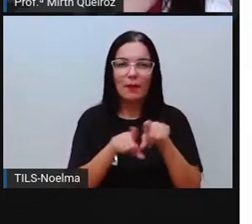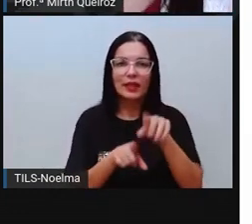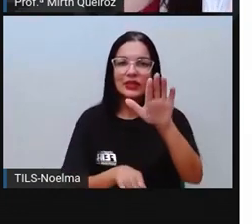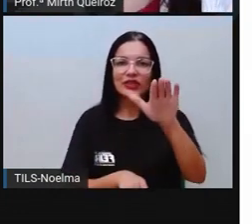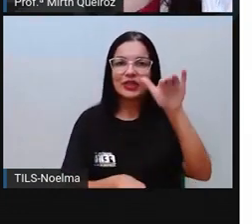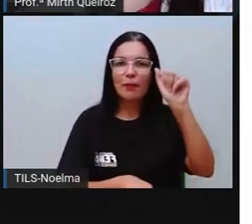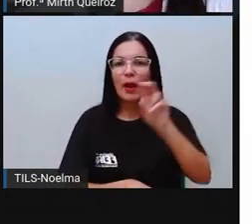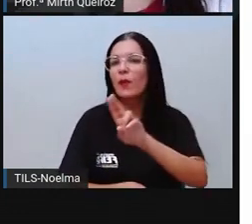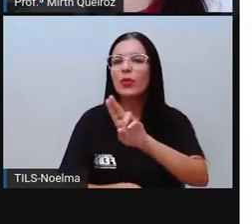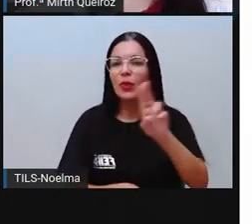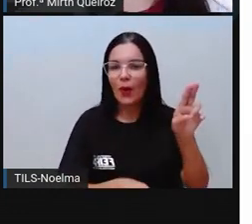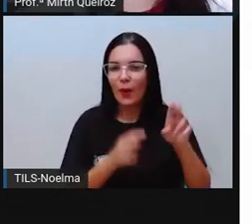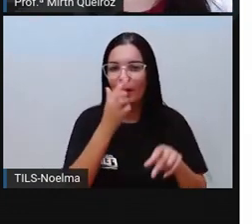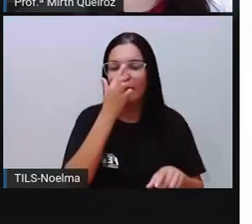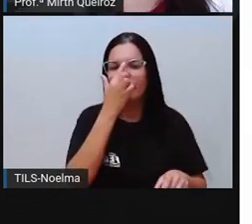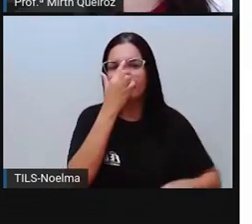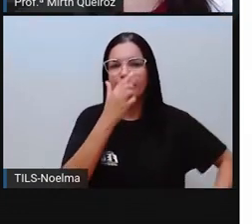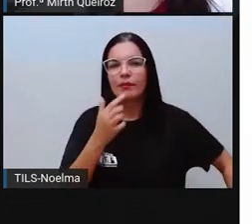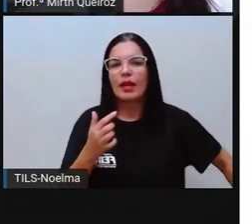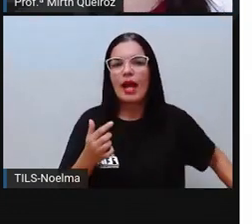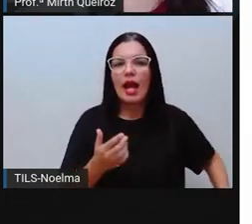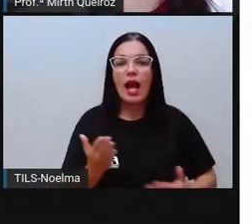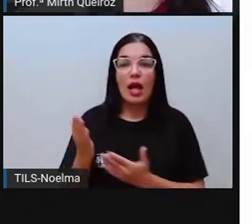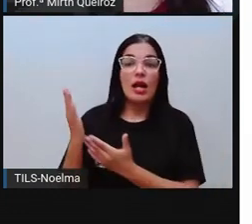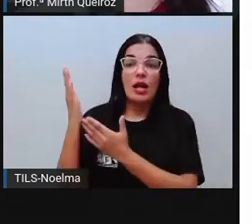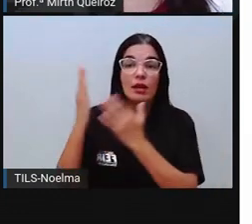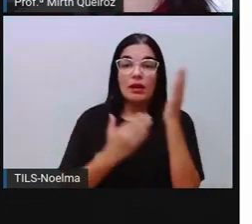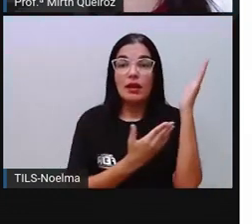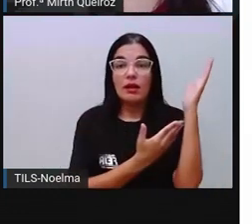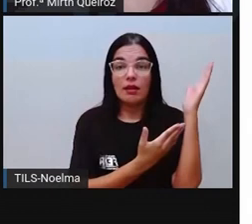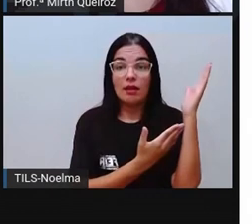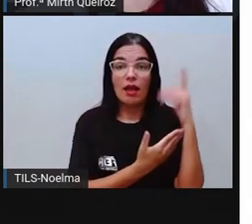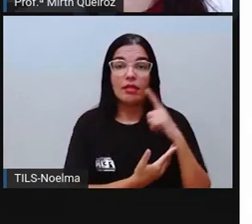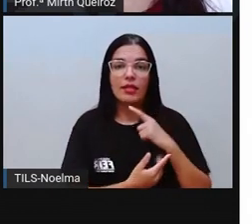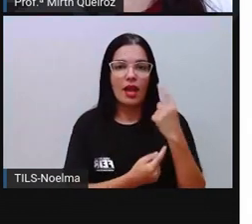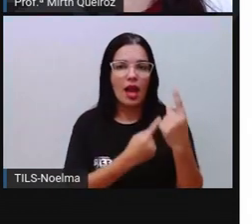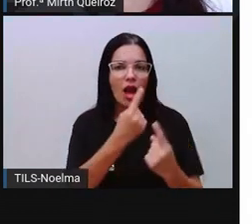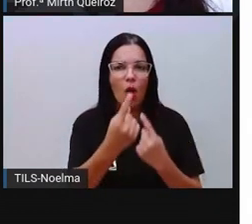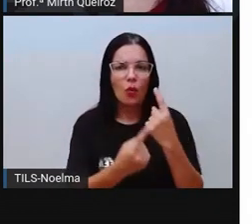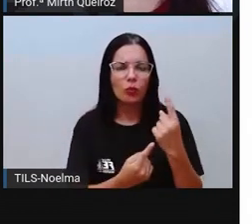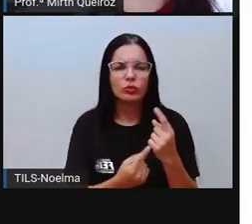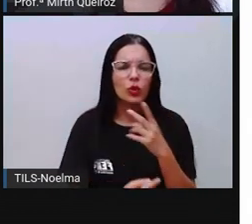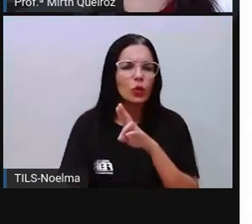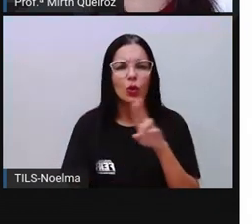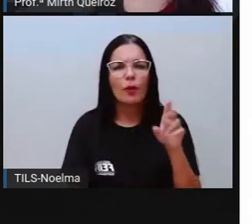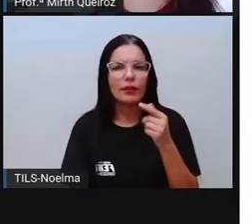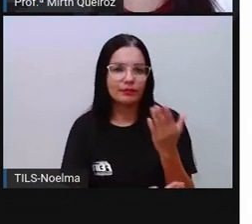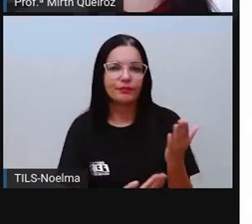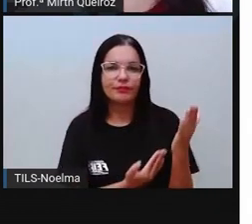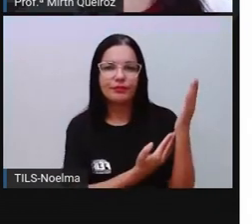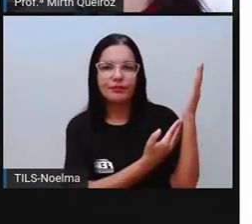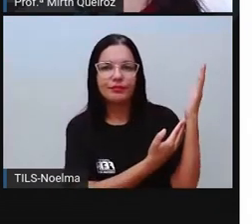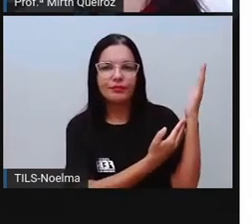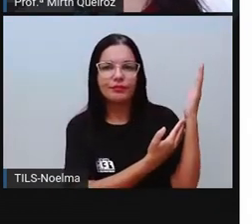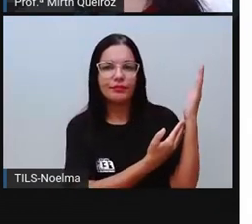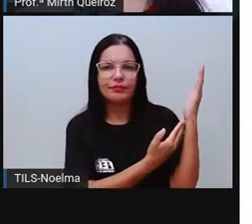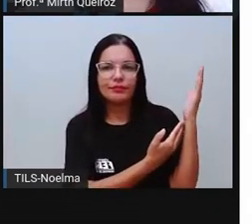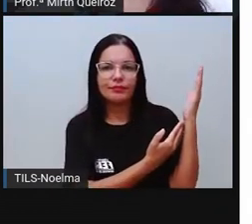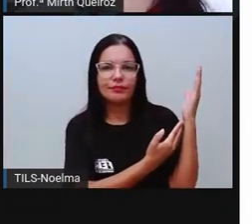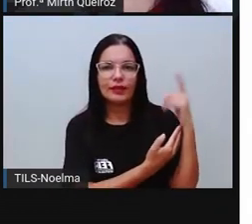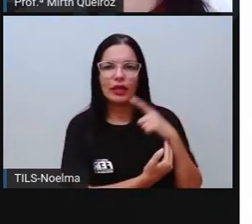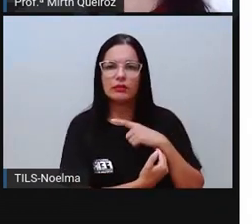hoje durante essa aula. E aqui nós temos alguns desses nomes. Que nomes são esses?